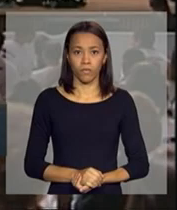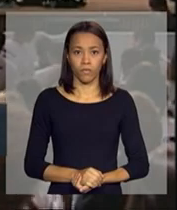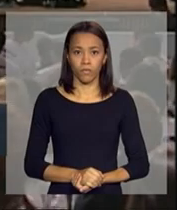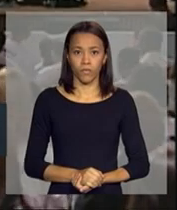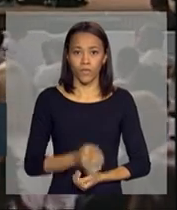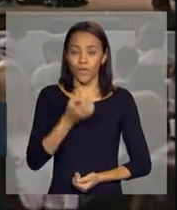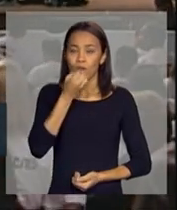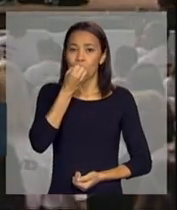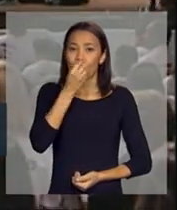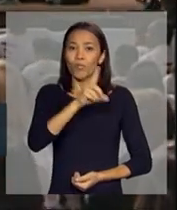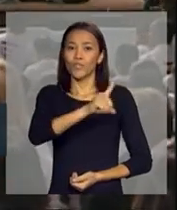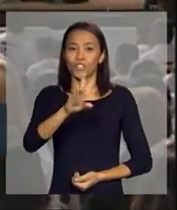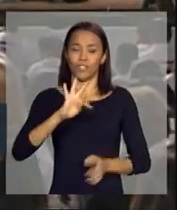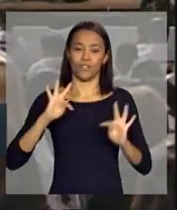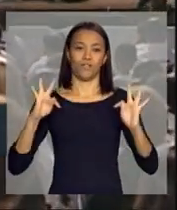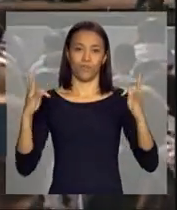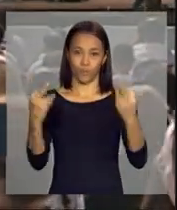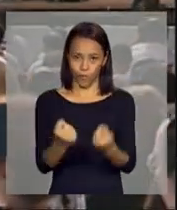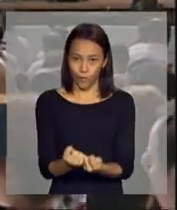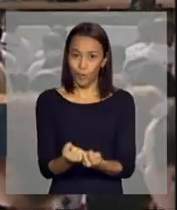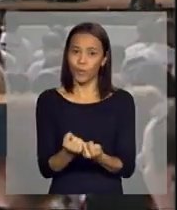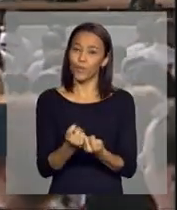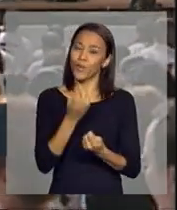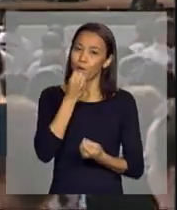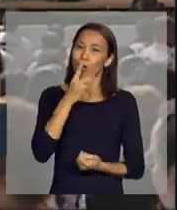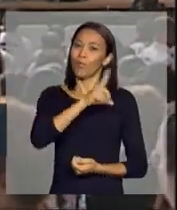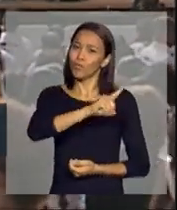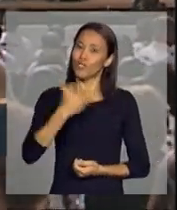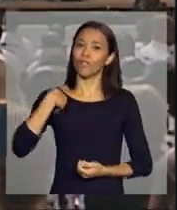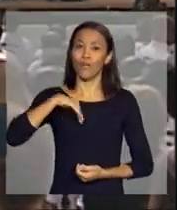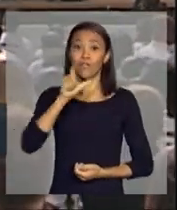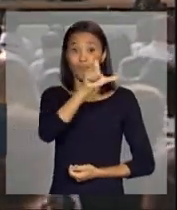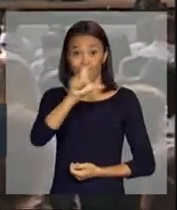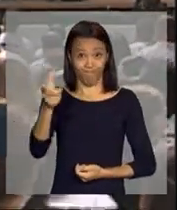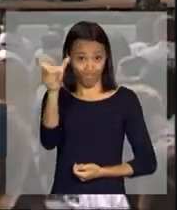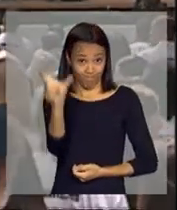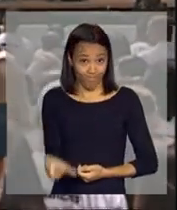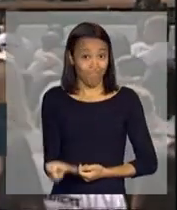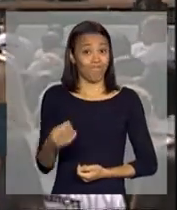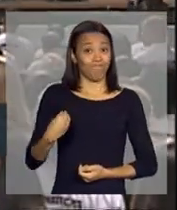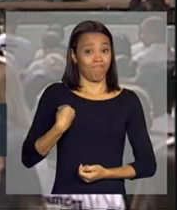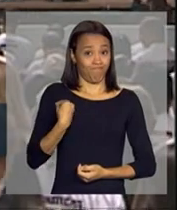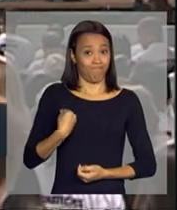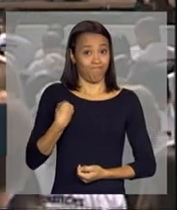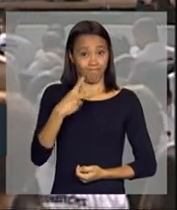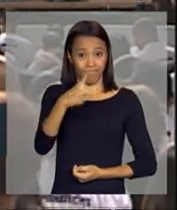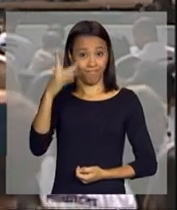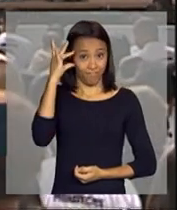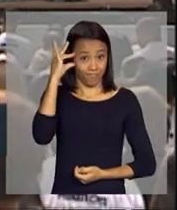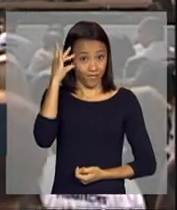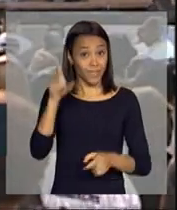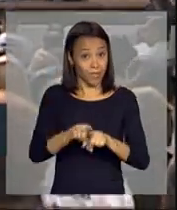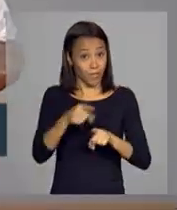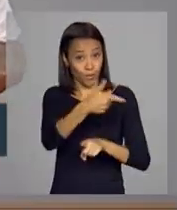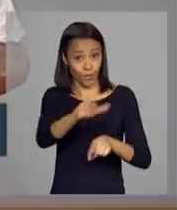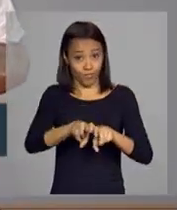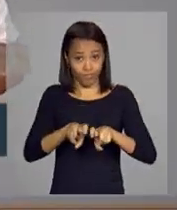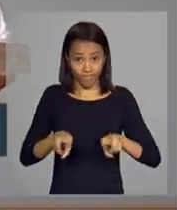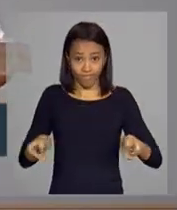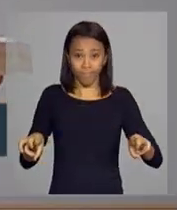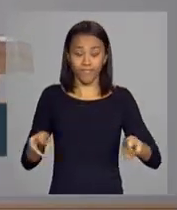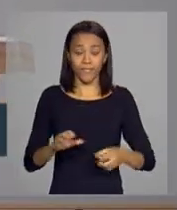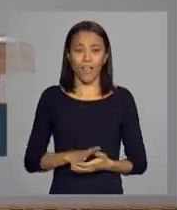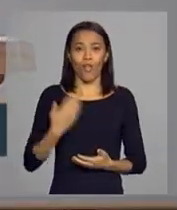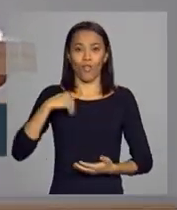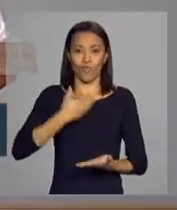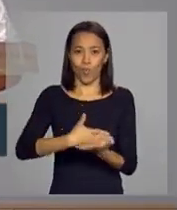Bom dia a todos. Bom dia à nossa presidente Dilma, que está presente, e a mesa composta.